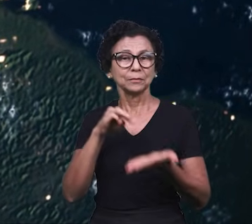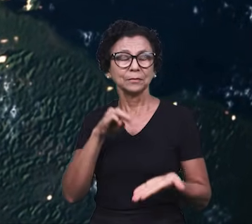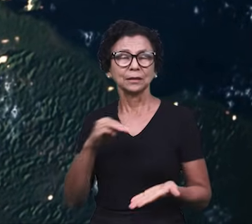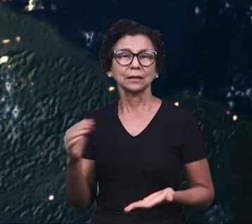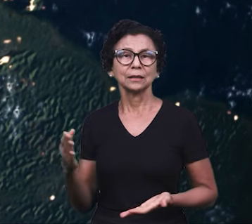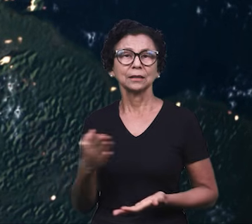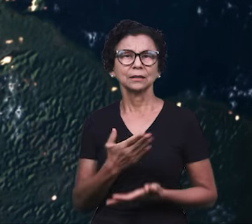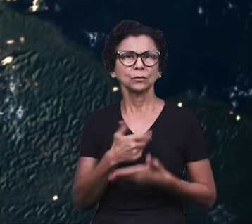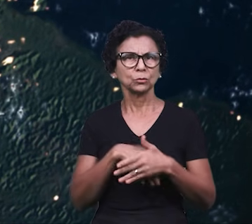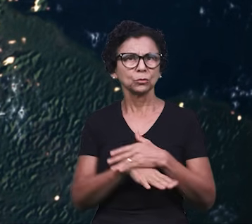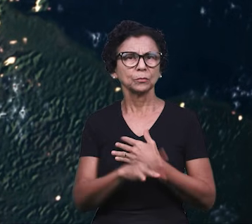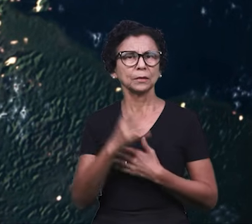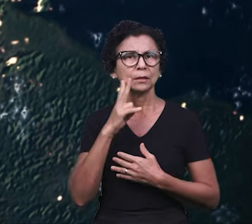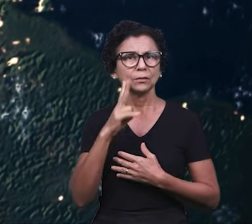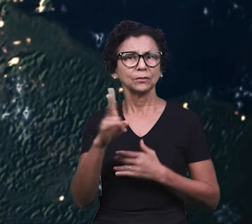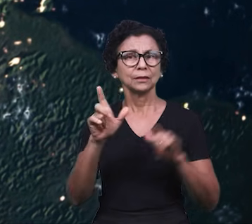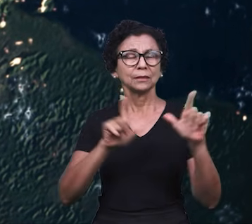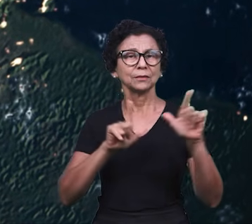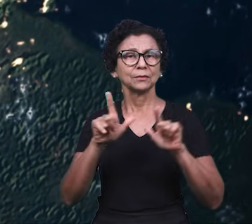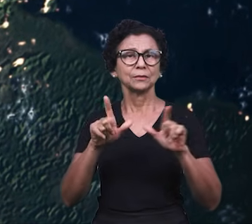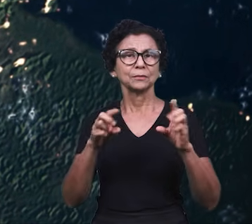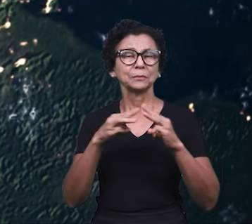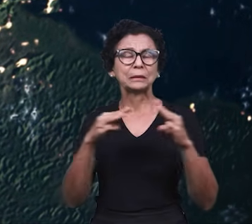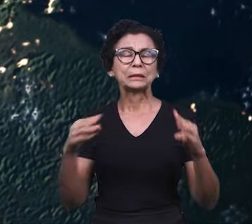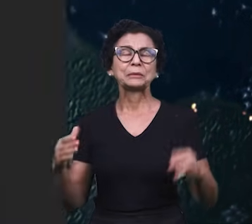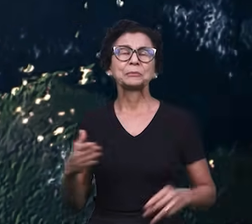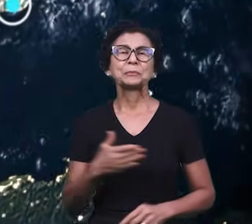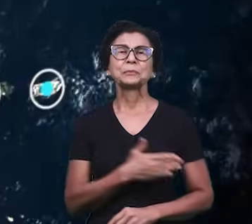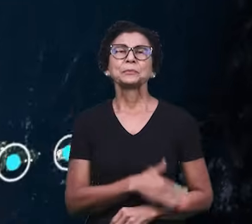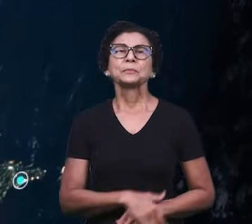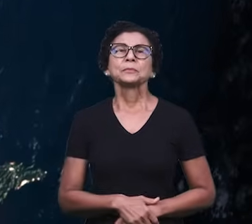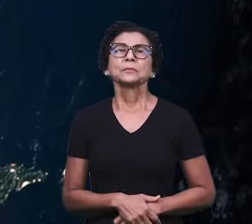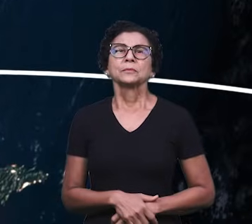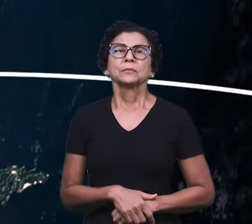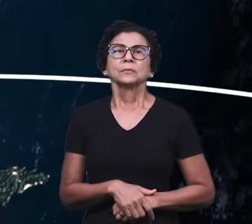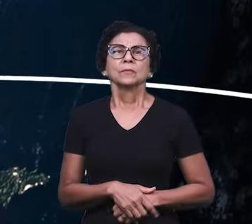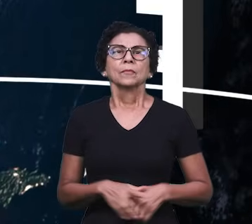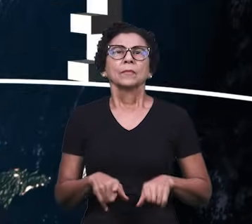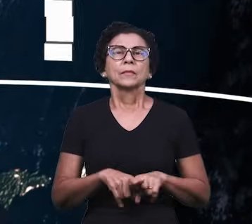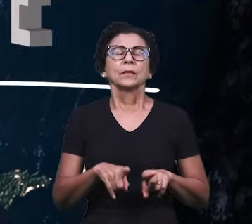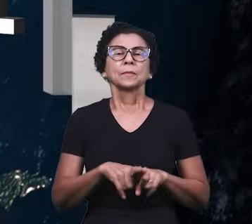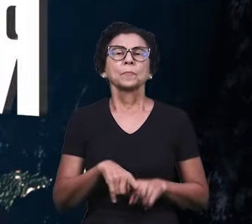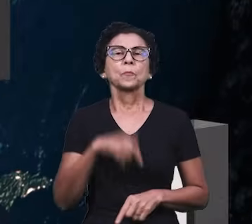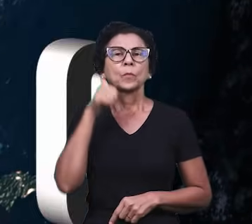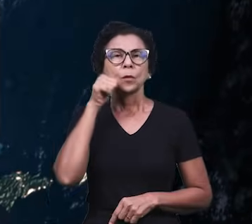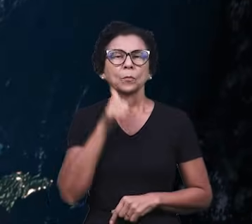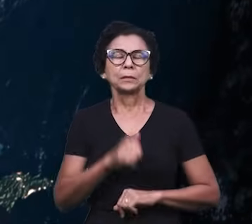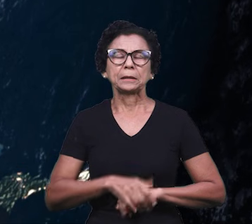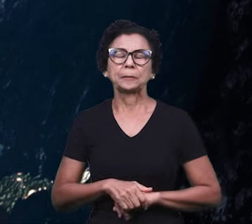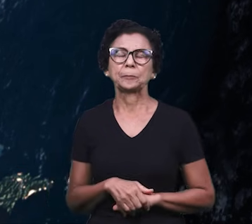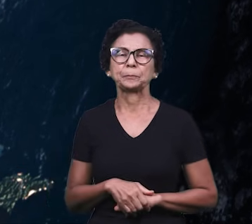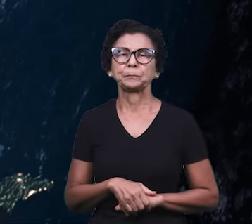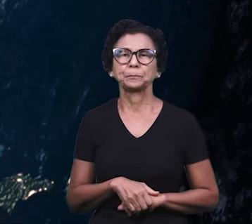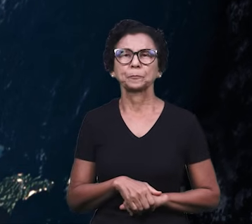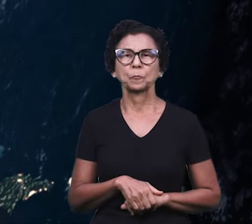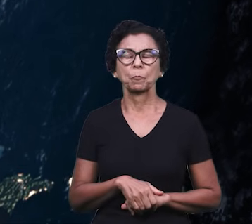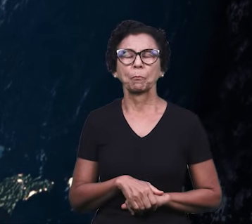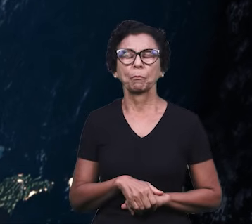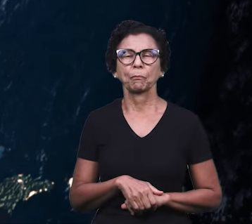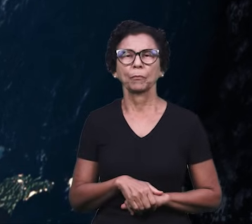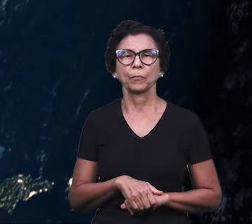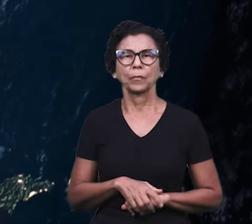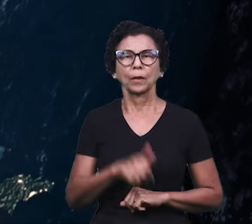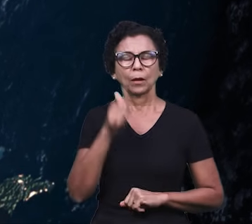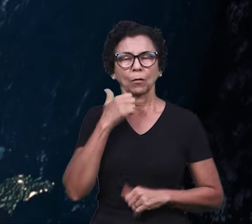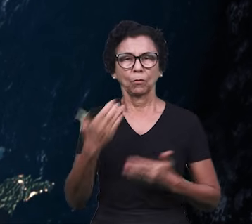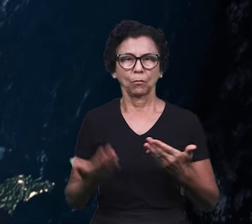de uma senhora, isso já foi lá no começo. Ela mora lá no interior do Pará. Uma irmã da